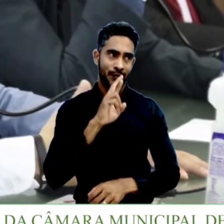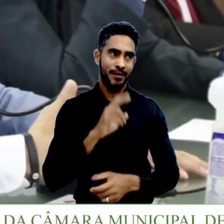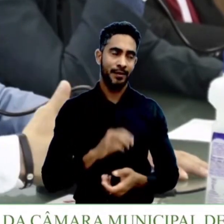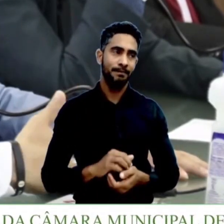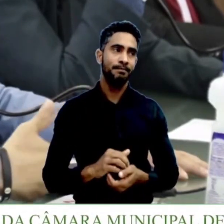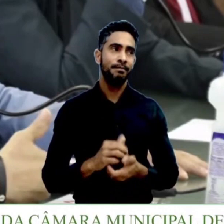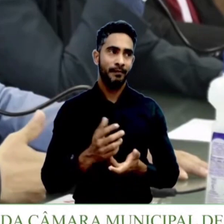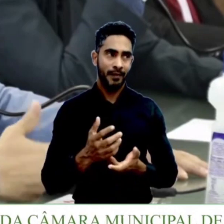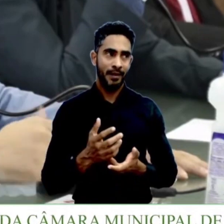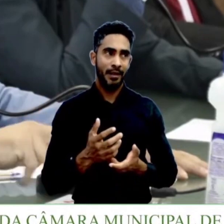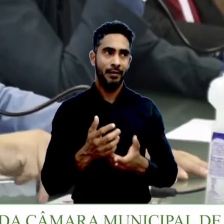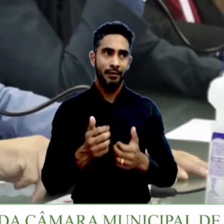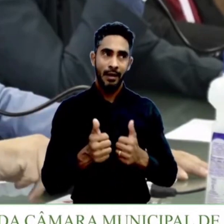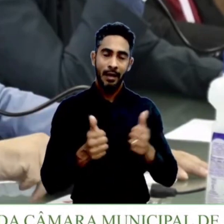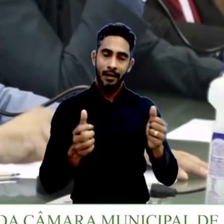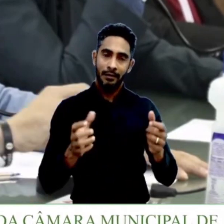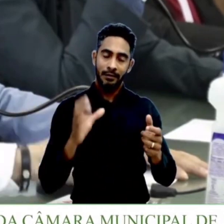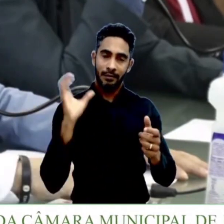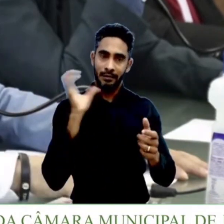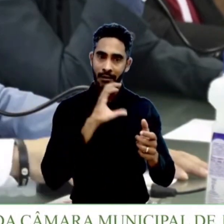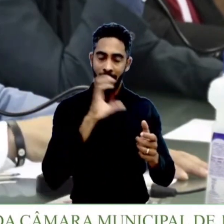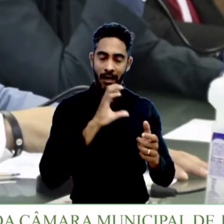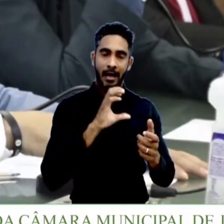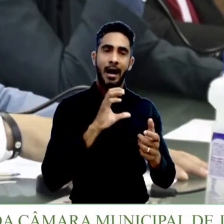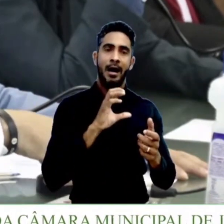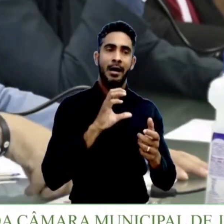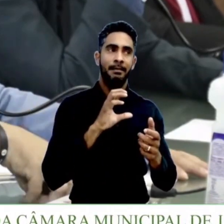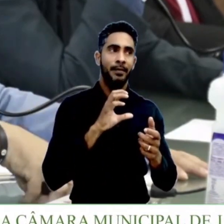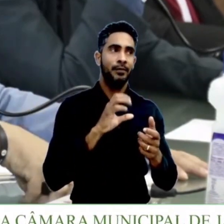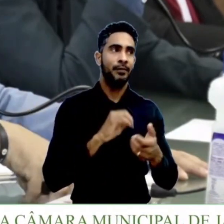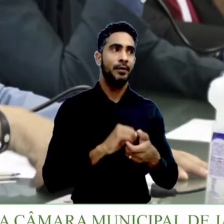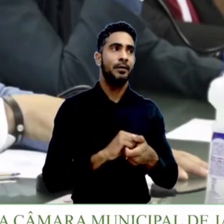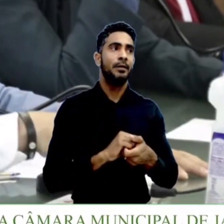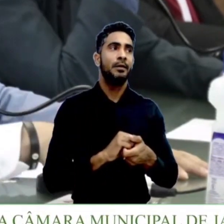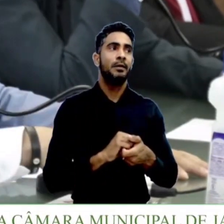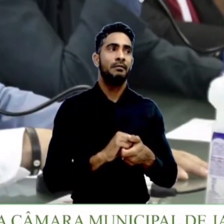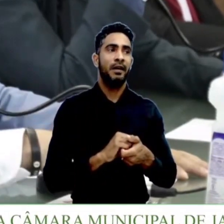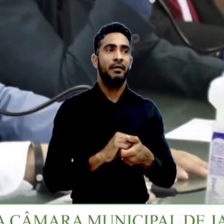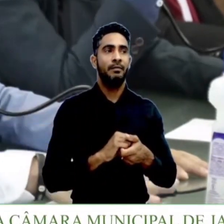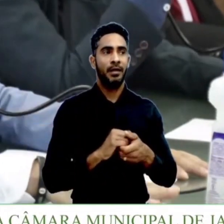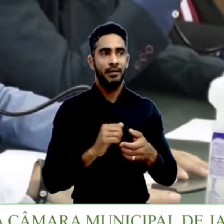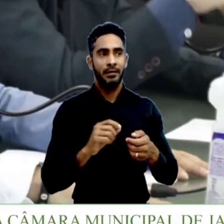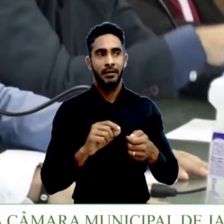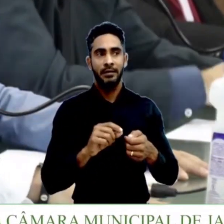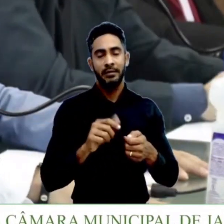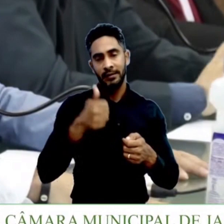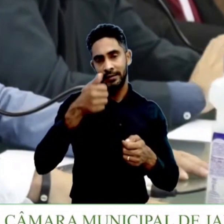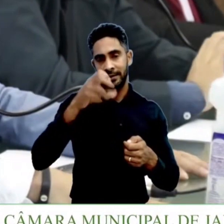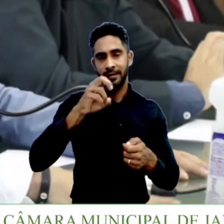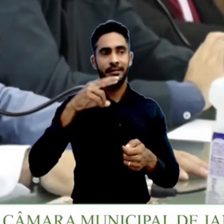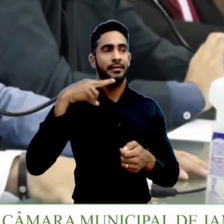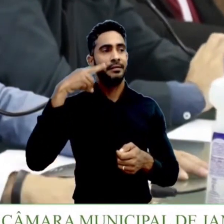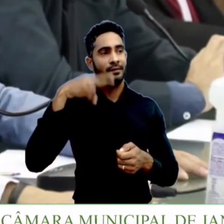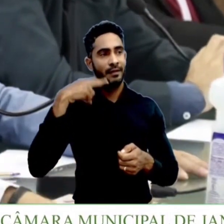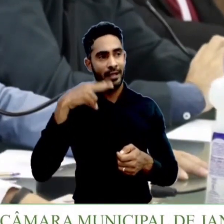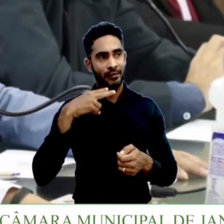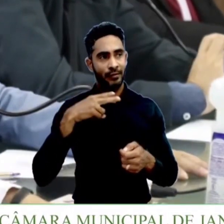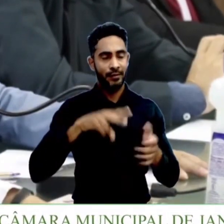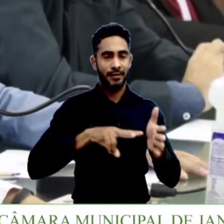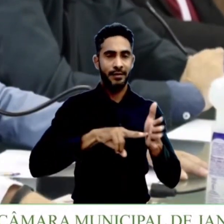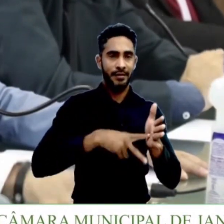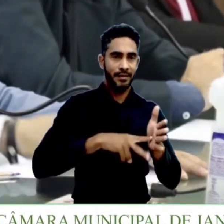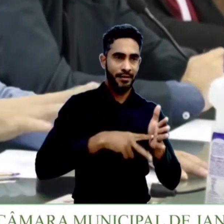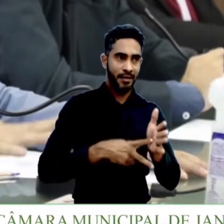forma, acompanhando no gancho, no raciocínio do Ramon Alexandre, bora fazer o seguinte: 15 vereadores, o